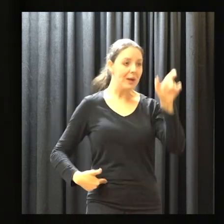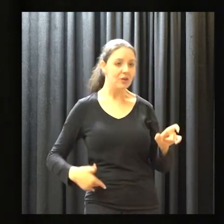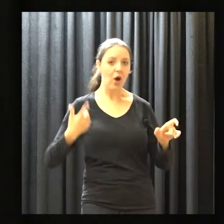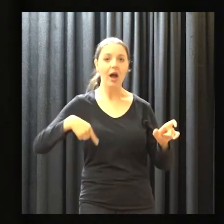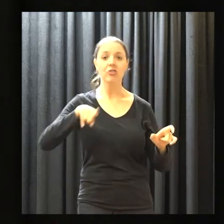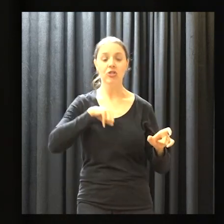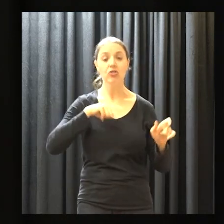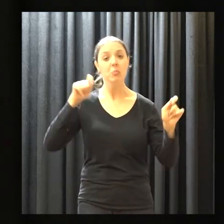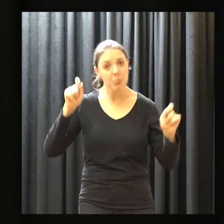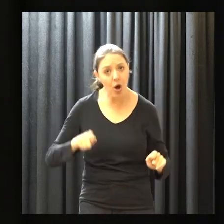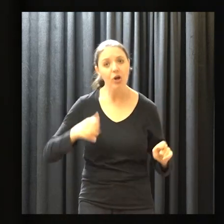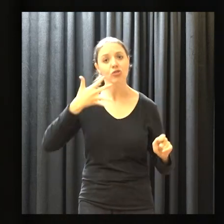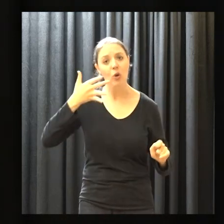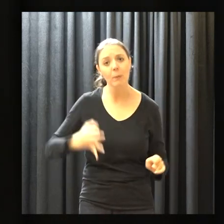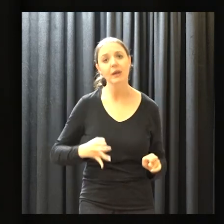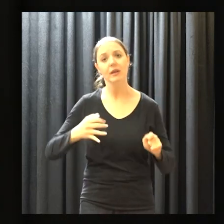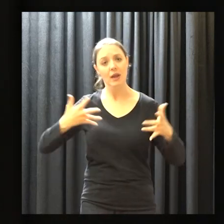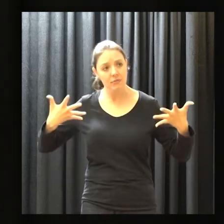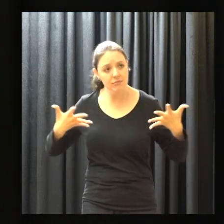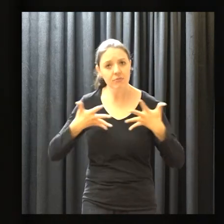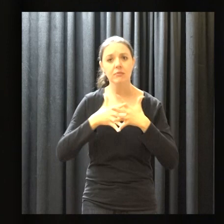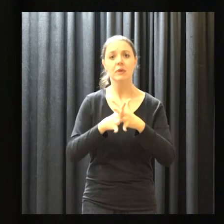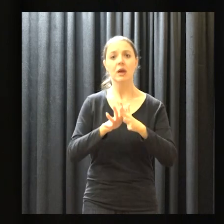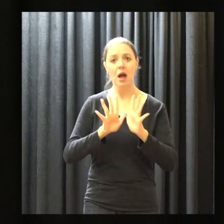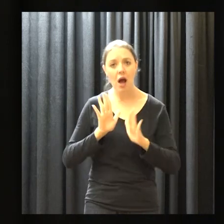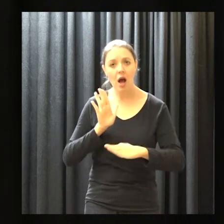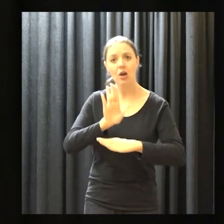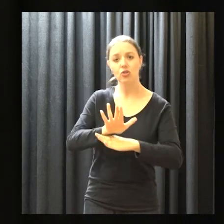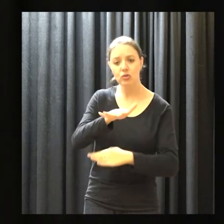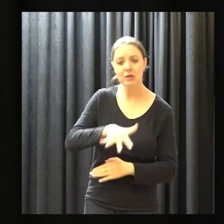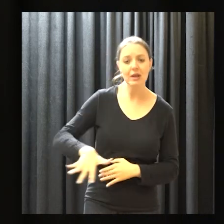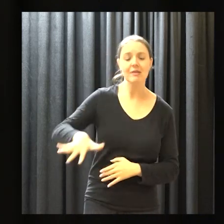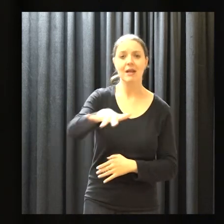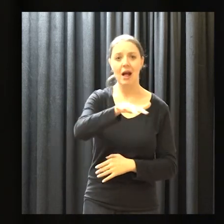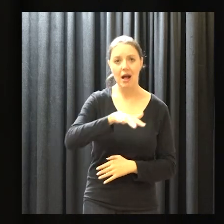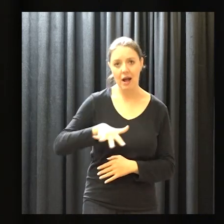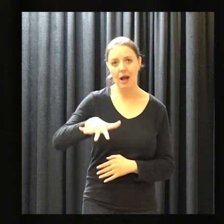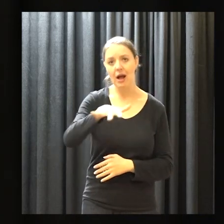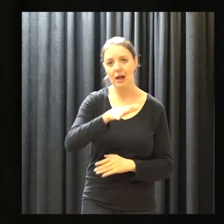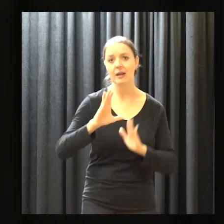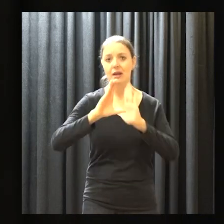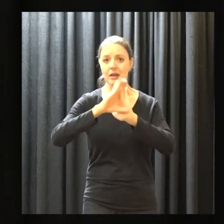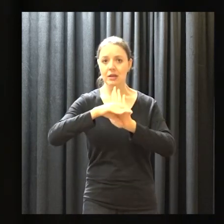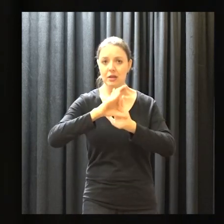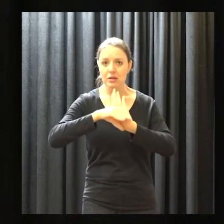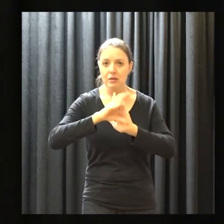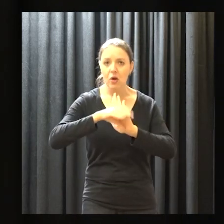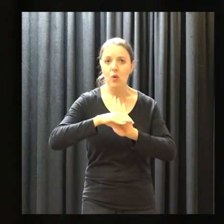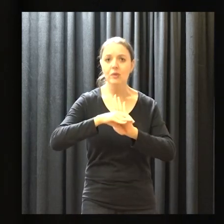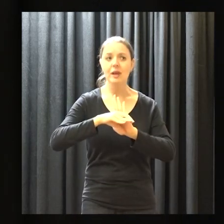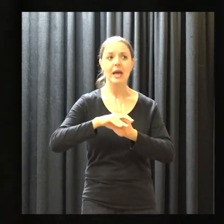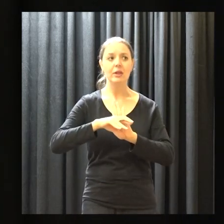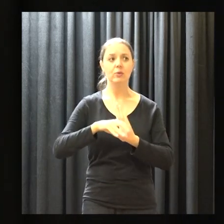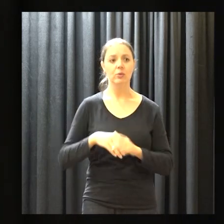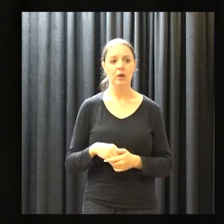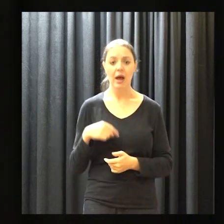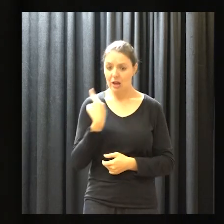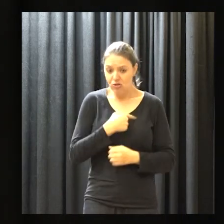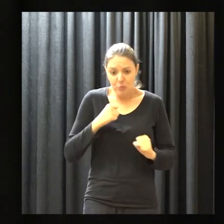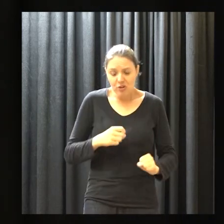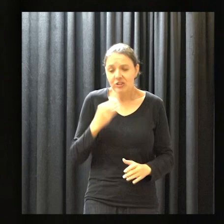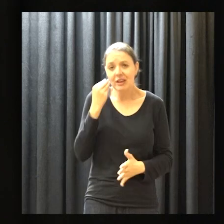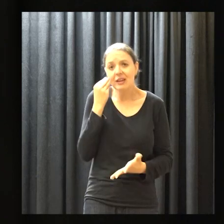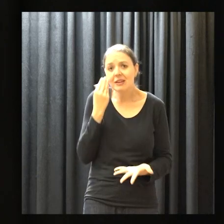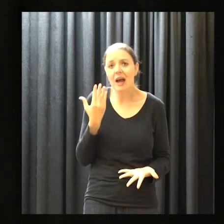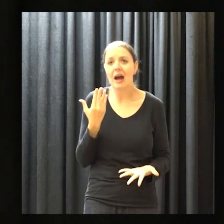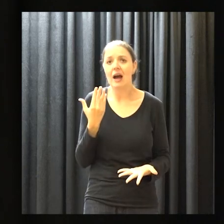pensar que se encontra na noção da corpo-norma artificial? O Egito tenta. Aí